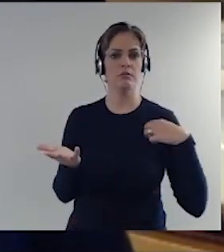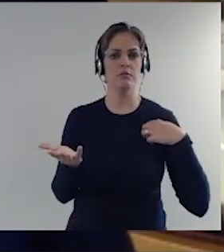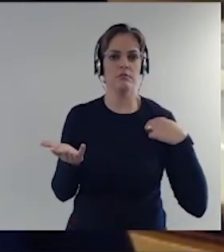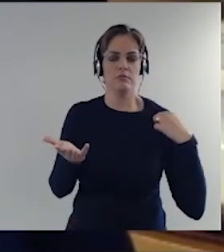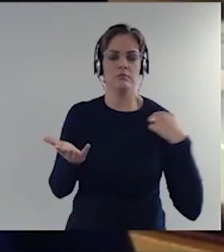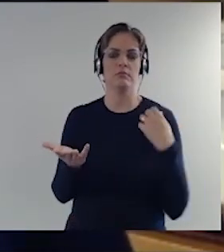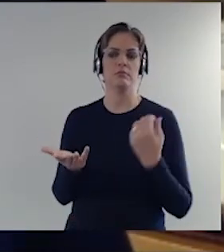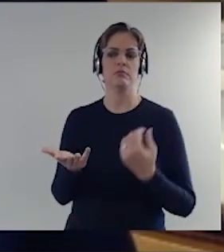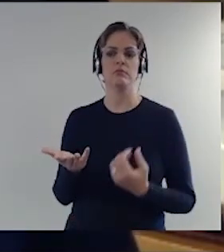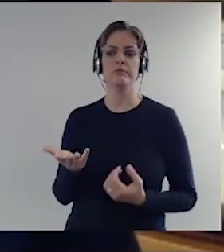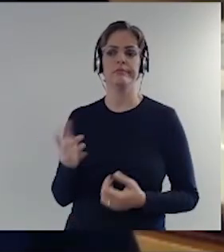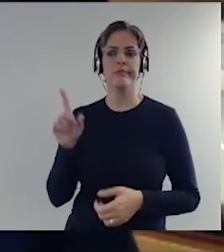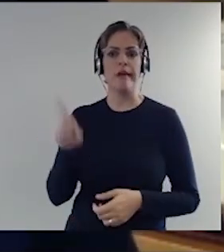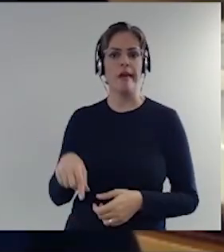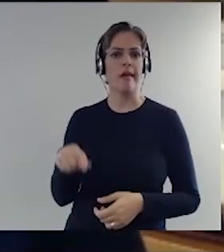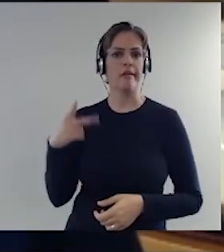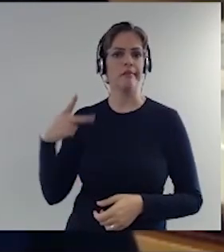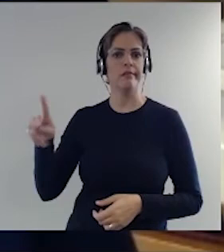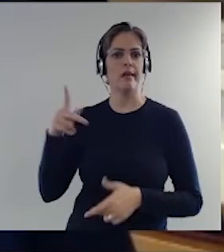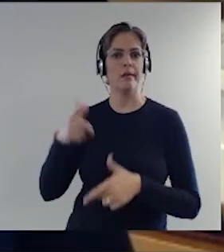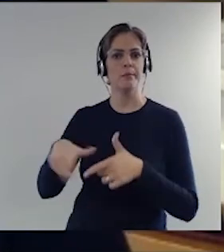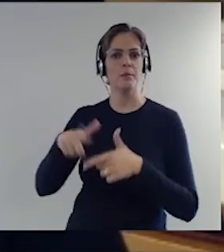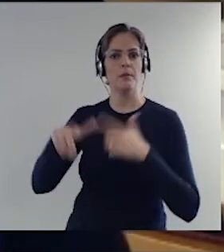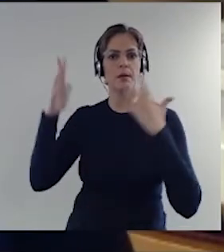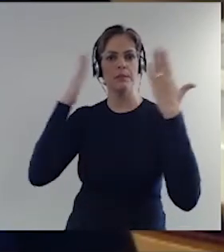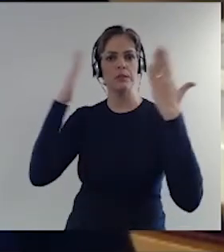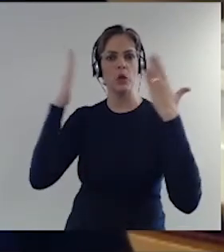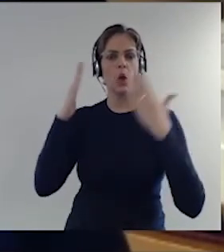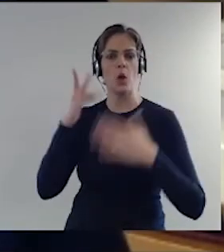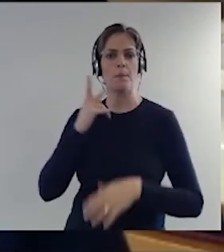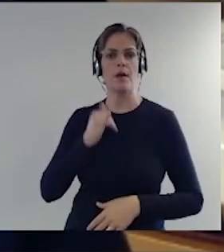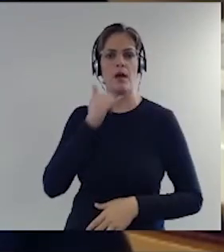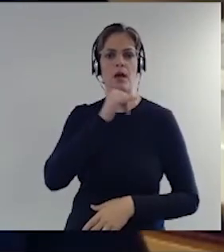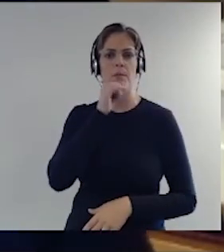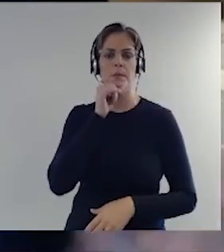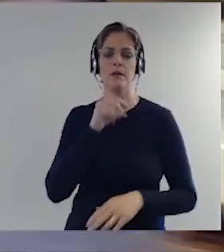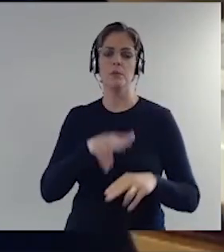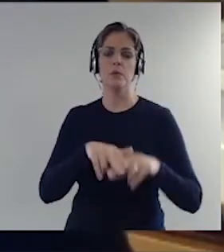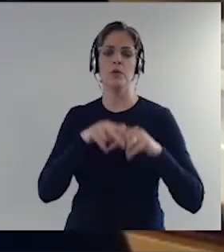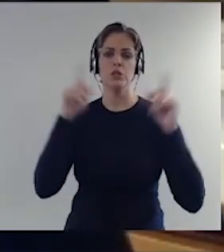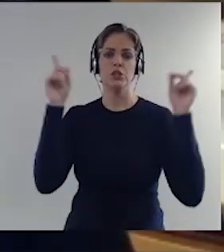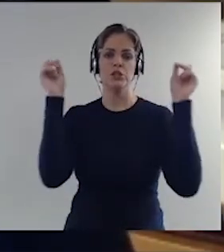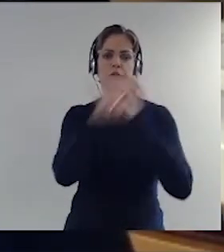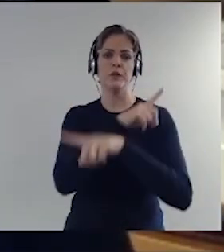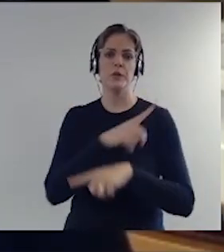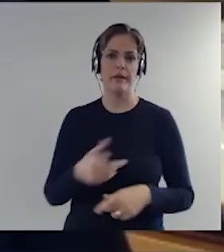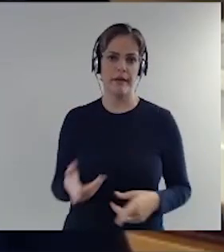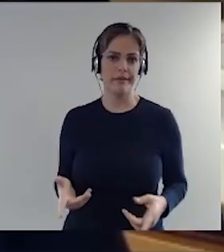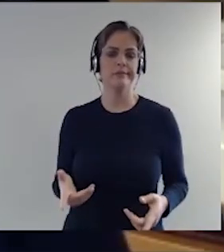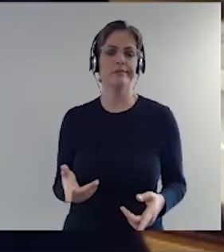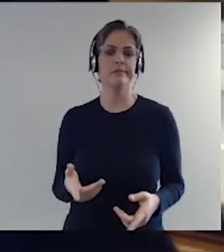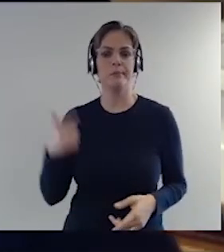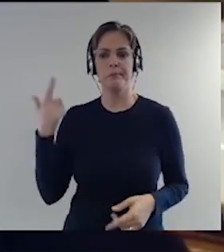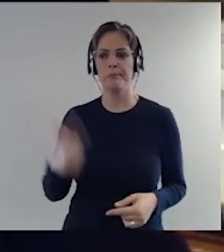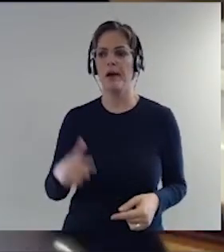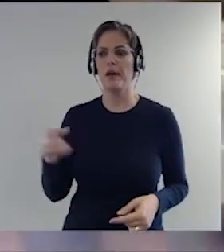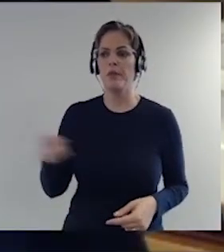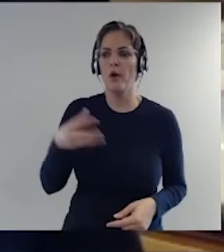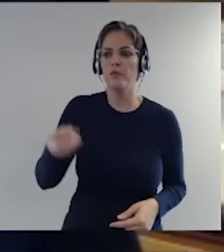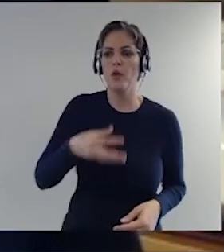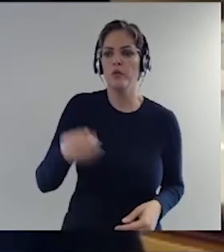absolutamente de cunho psicológico, então nós encontramos as dificuldades agregadas das novas dificuldades e